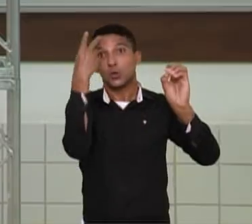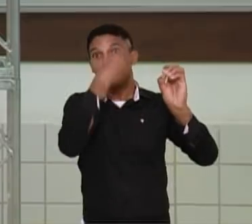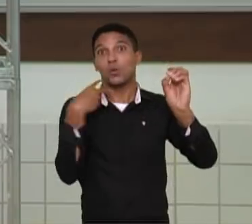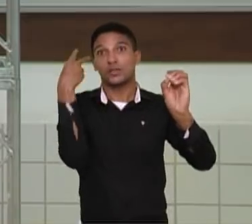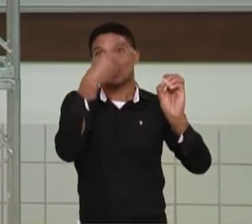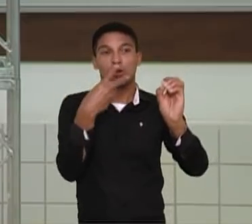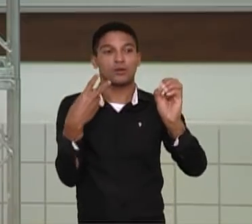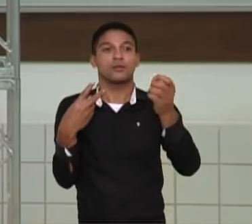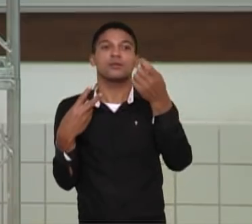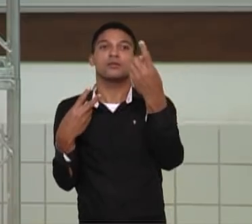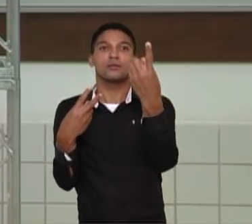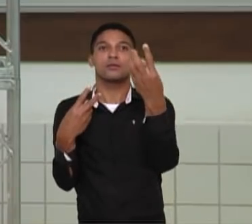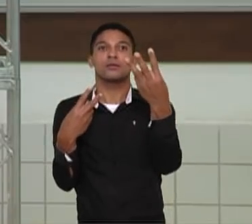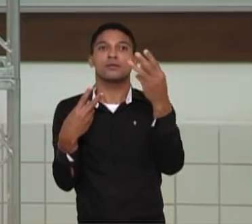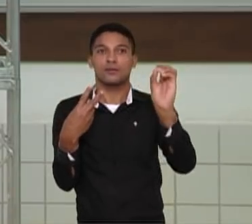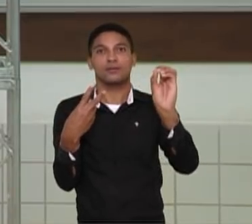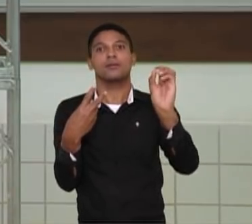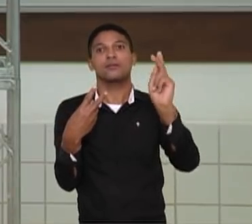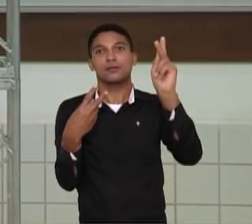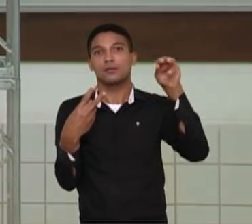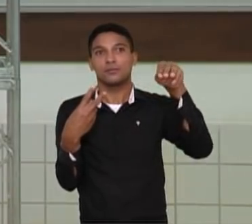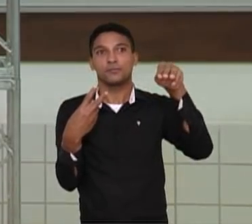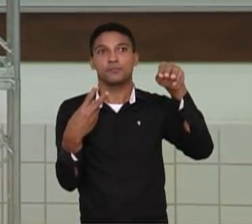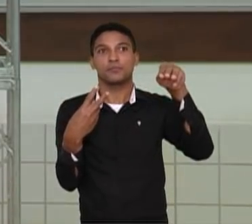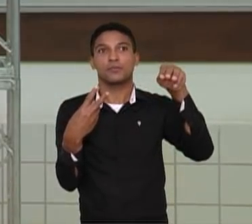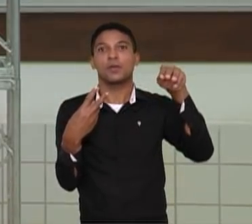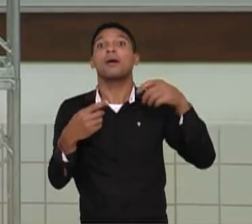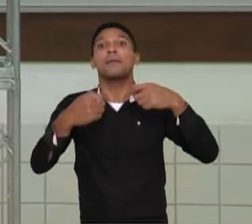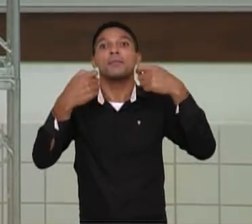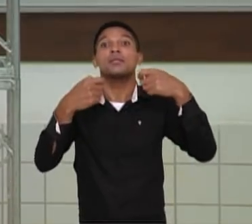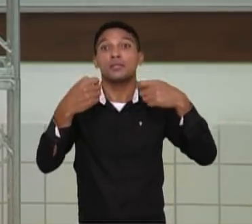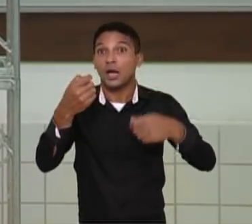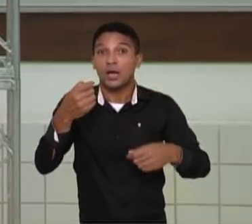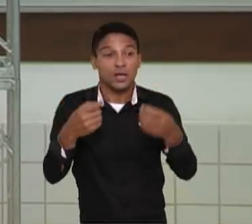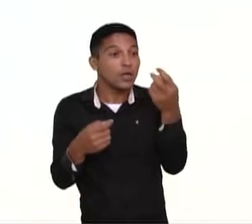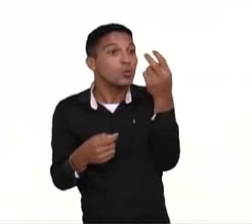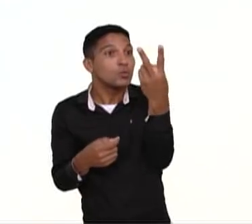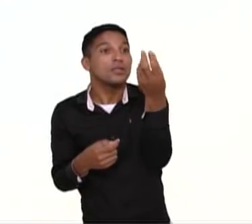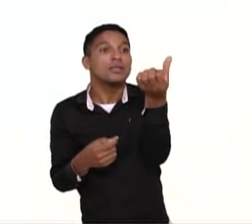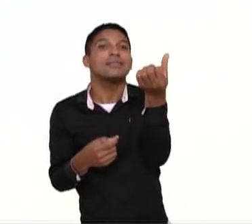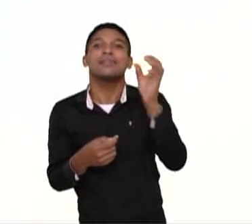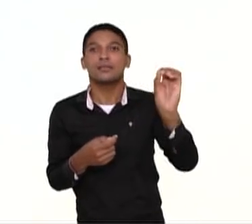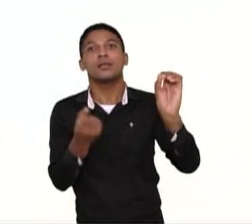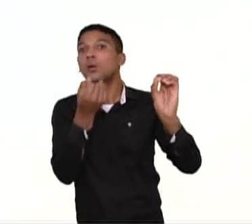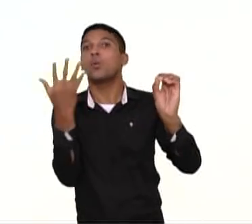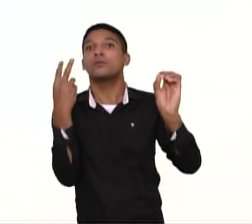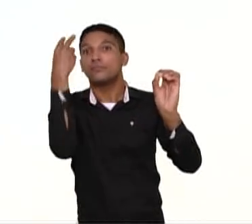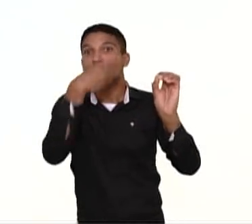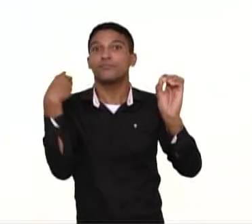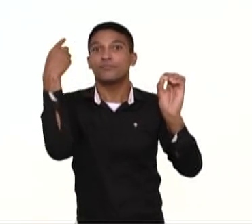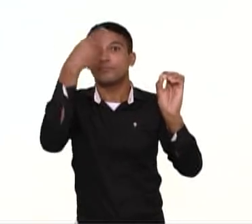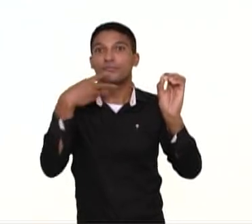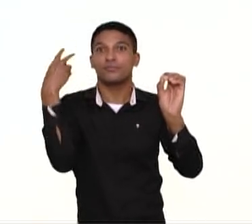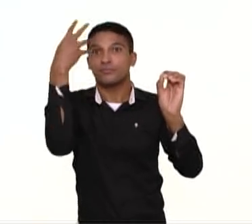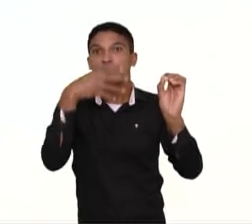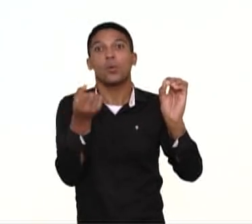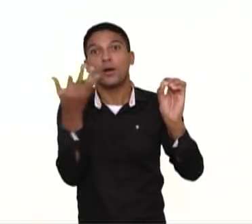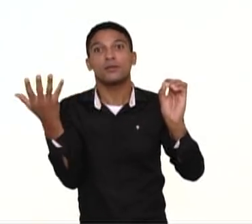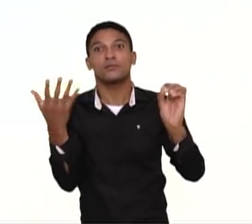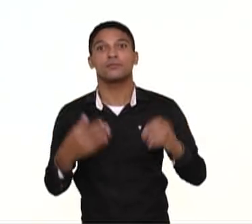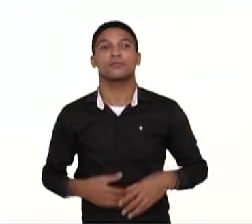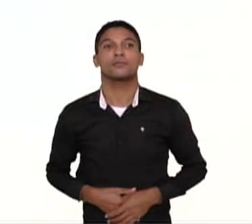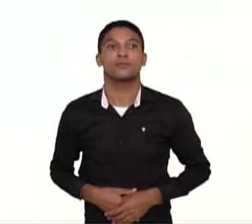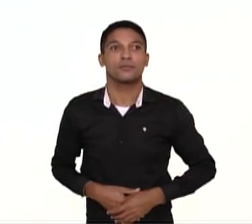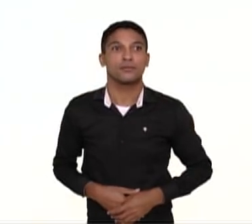para percorrer 130 quilômetros, mas você precisa de 260. Então veja, se esse carro